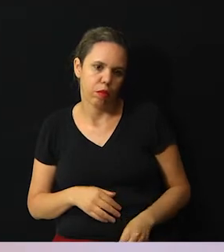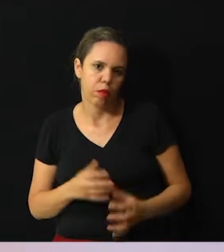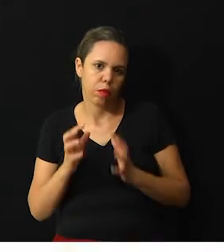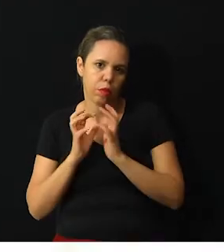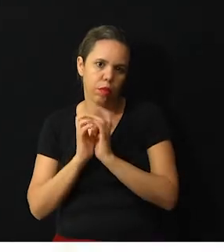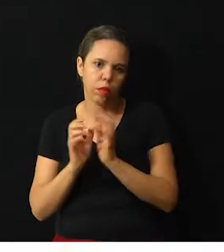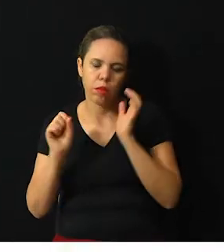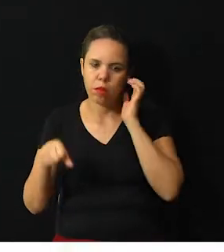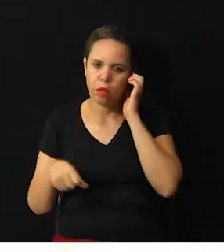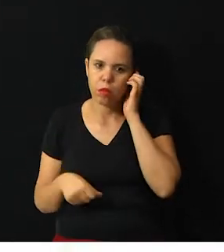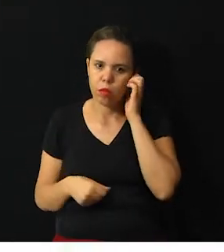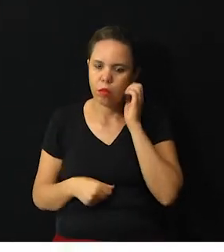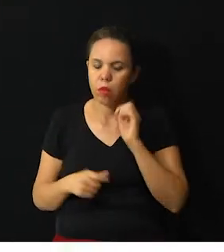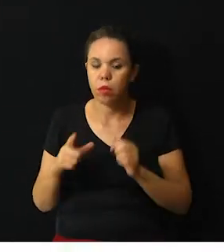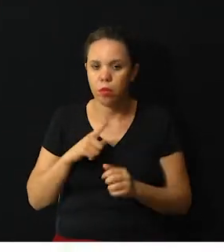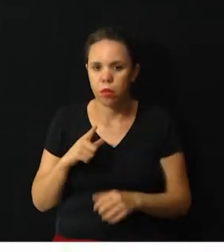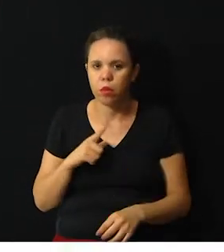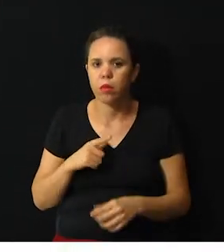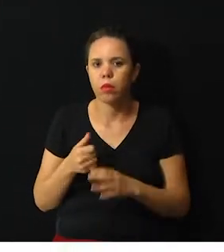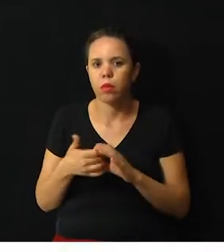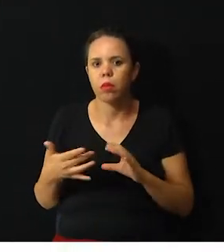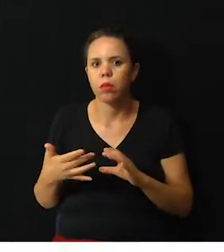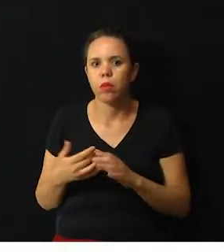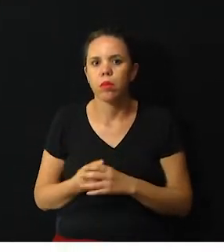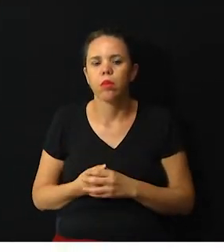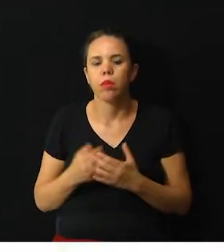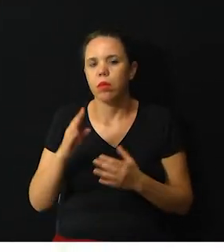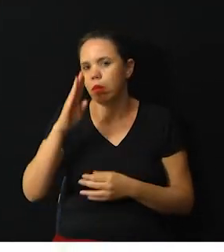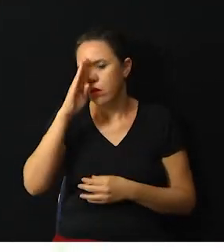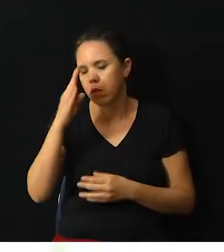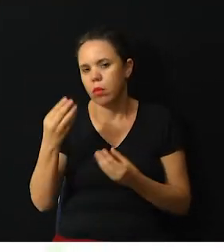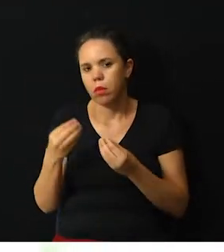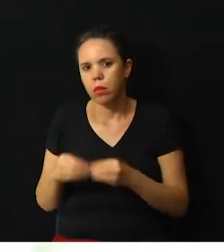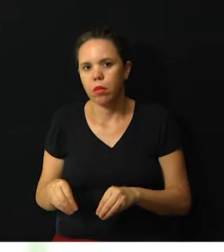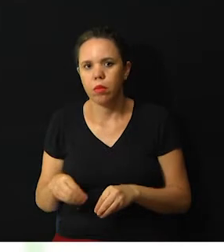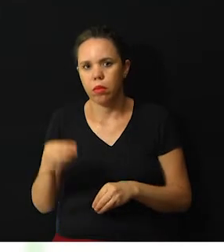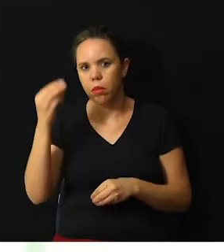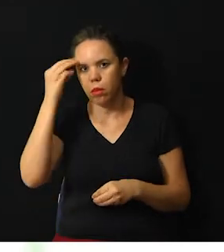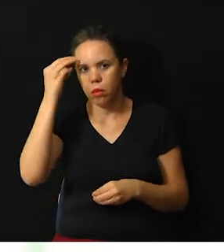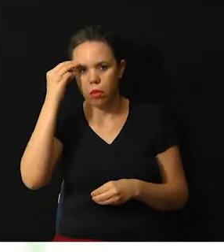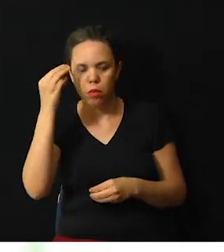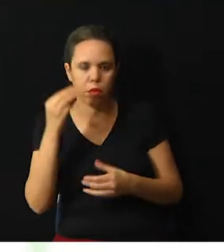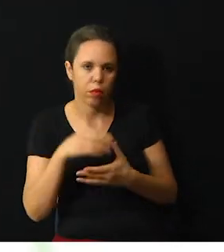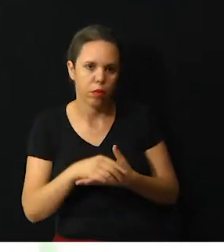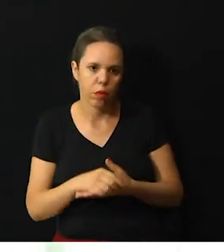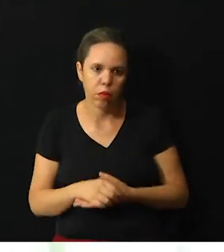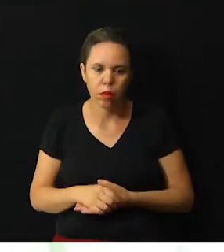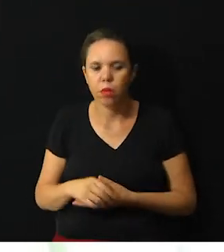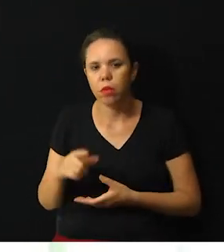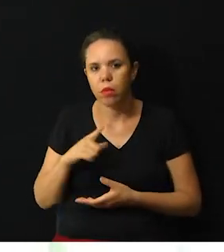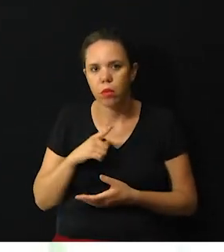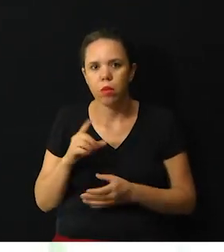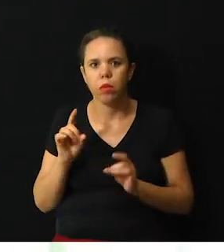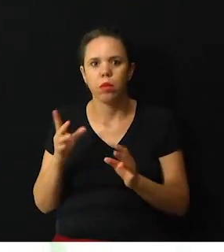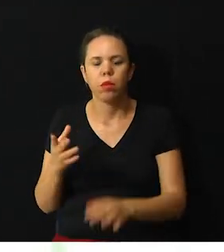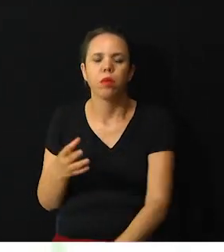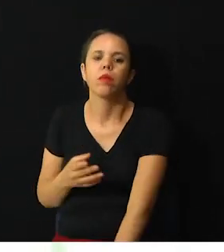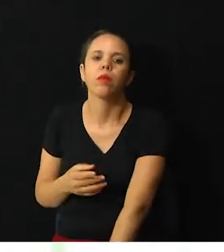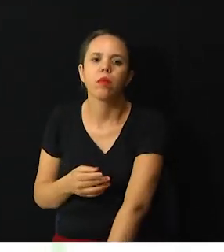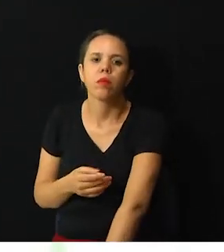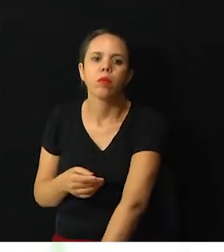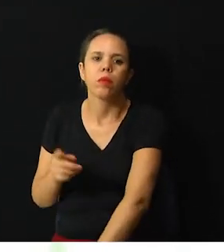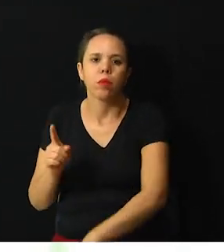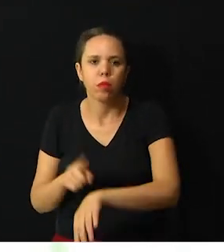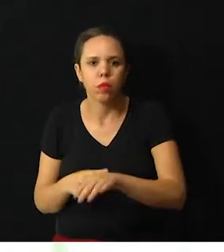Alzheimer, sim, porque o Alzheimer ele tem como uma das características principais afetar a memória, tá? Então, especialmente essa memória